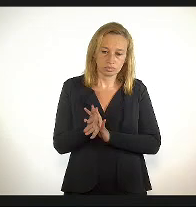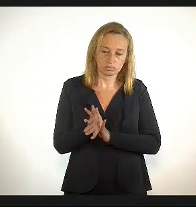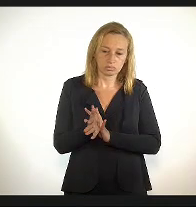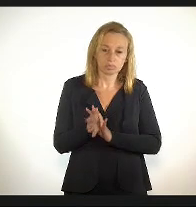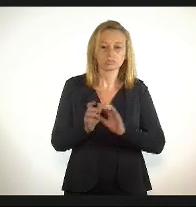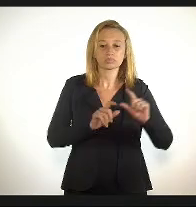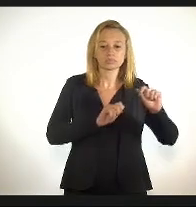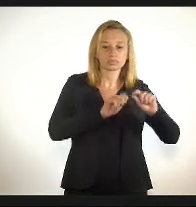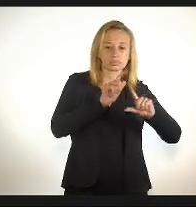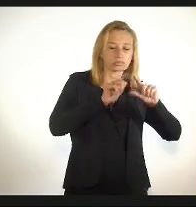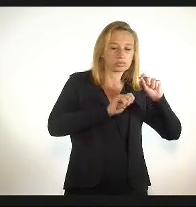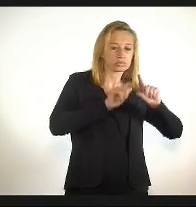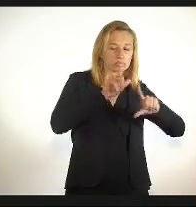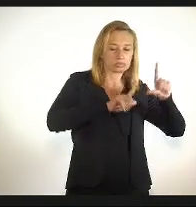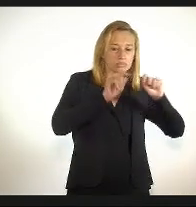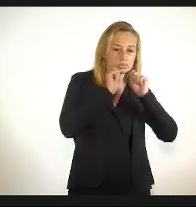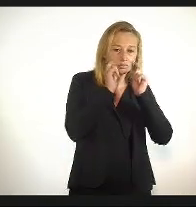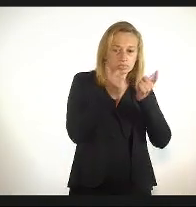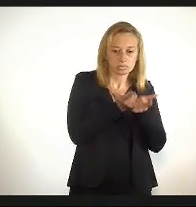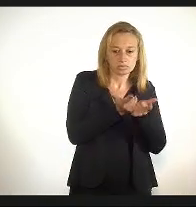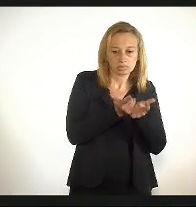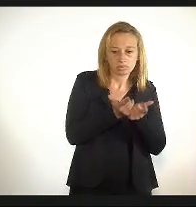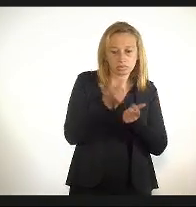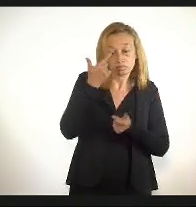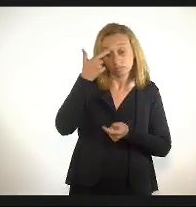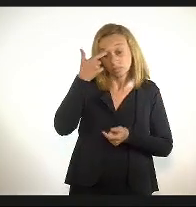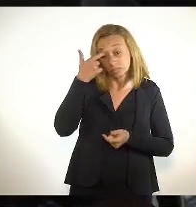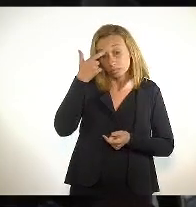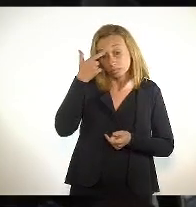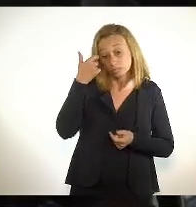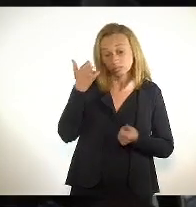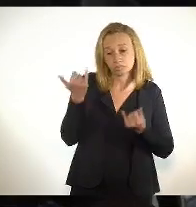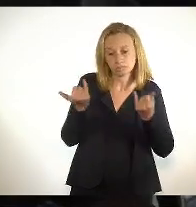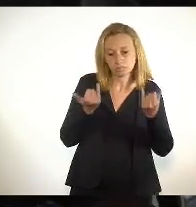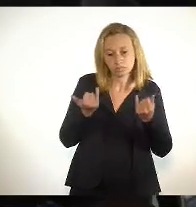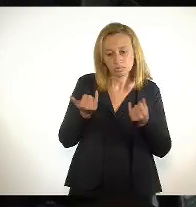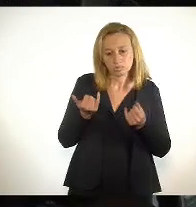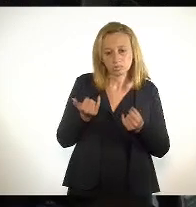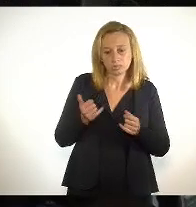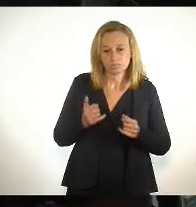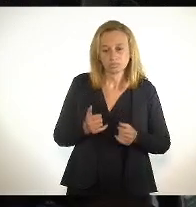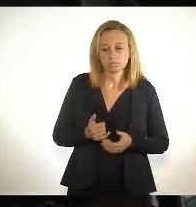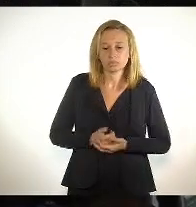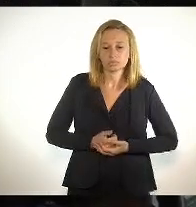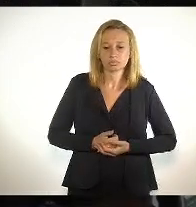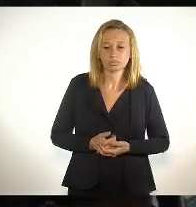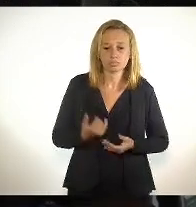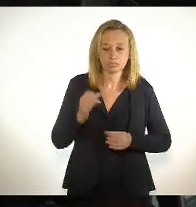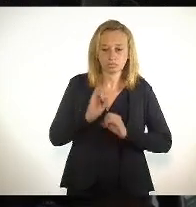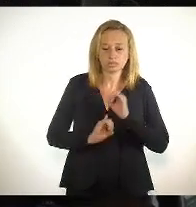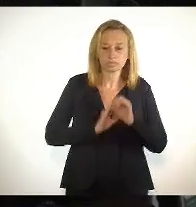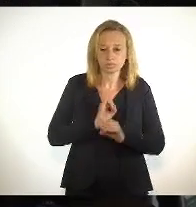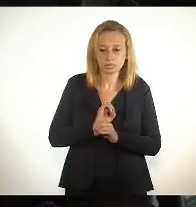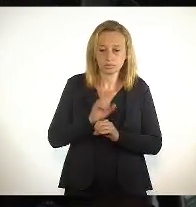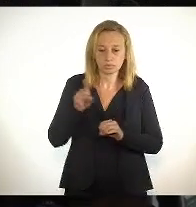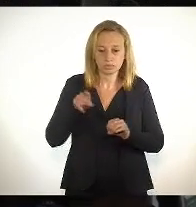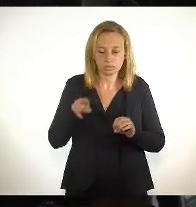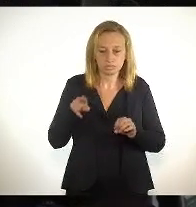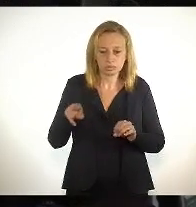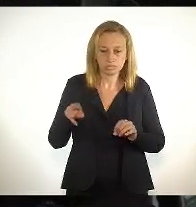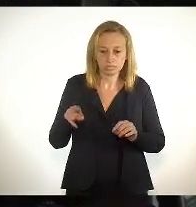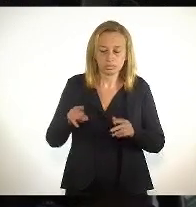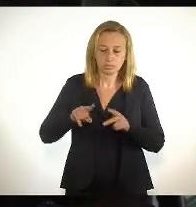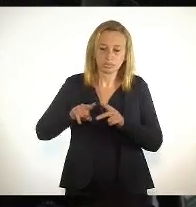Alerj. Sim, a informática da Alerj. A informática aqui da Alerj está tentando resolver